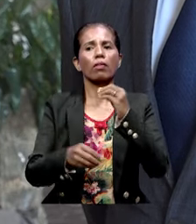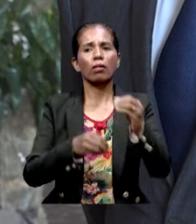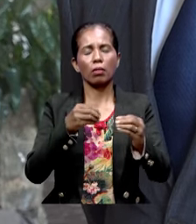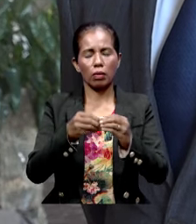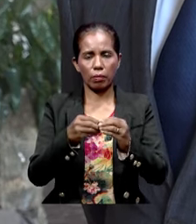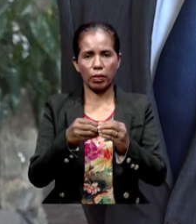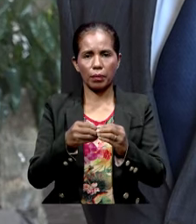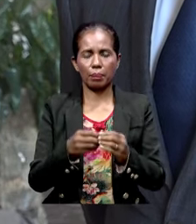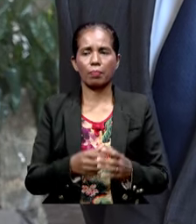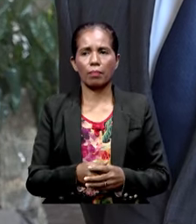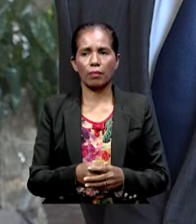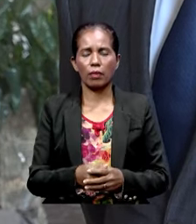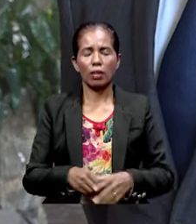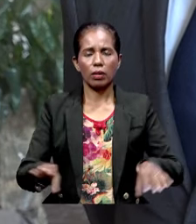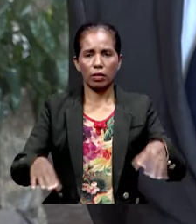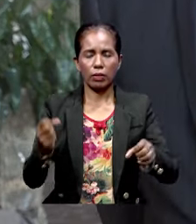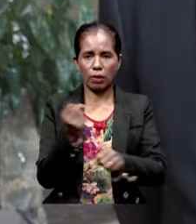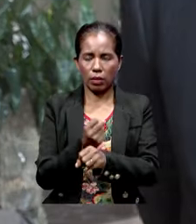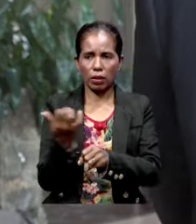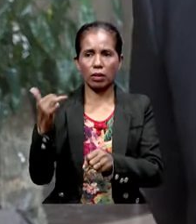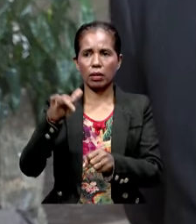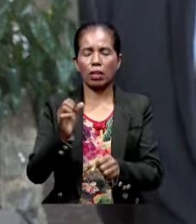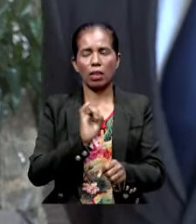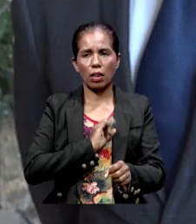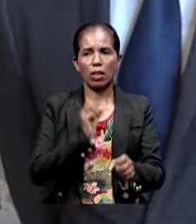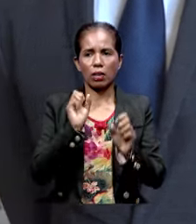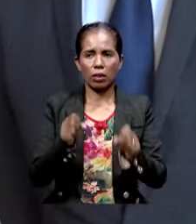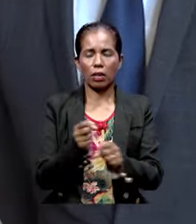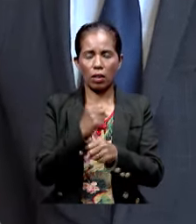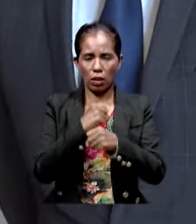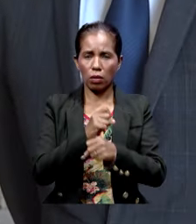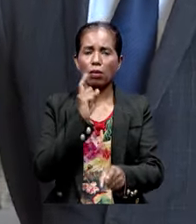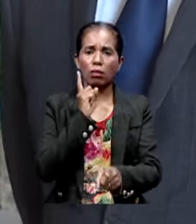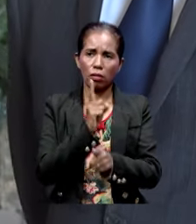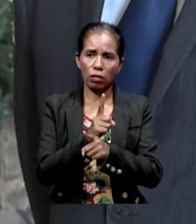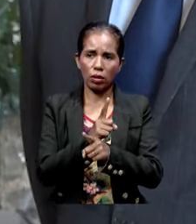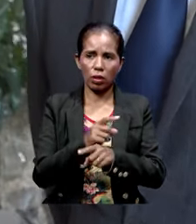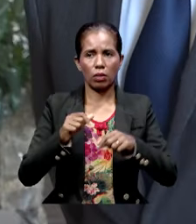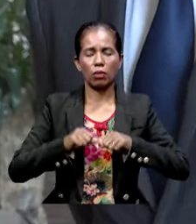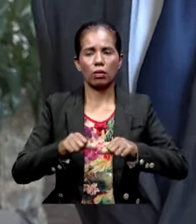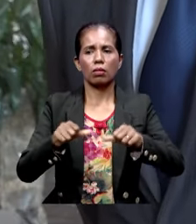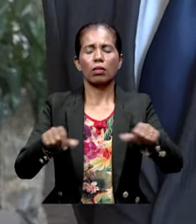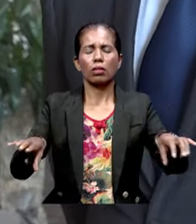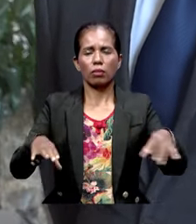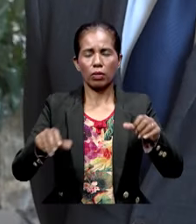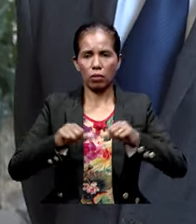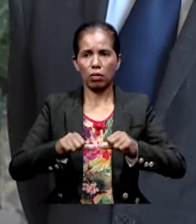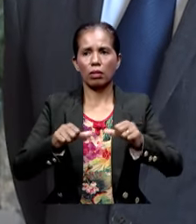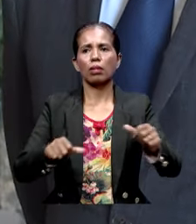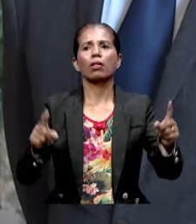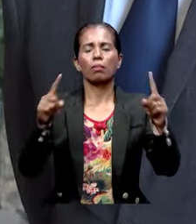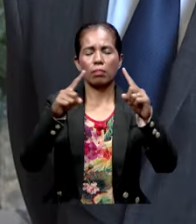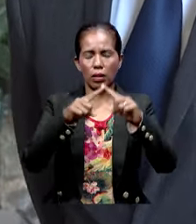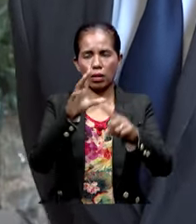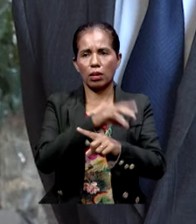está esforço que tem que ralar teve-teves. Continuado, esforço continuado para reforçar